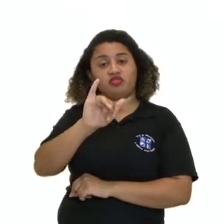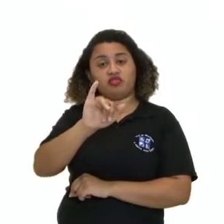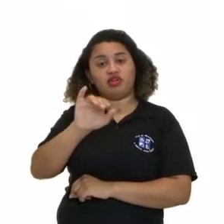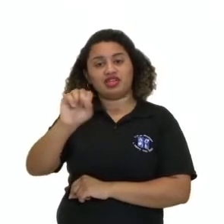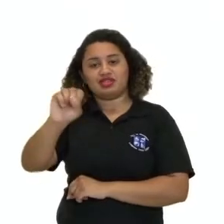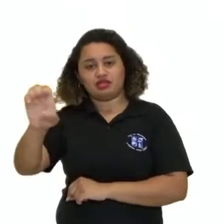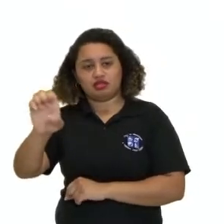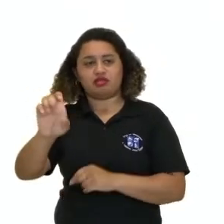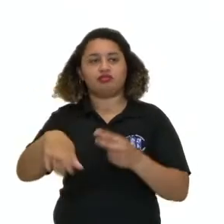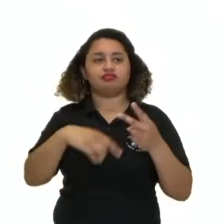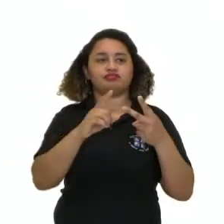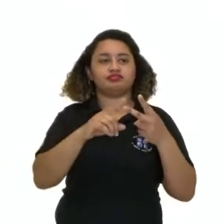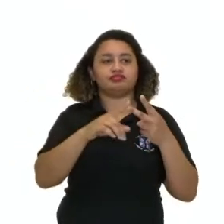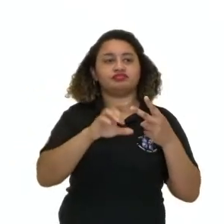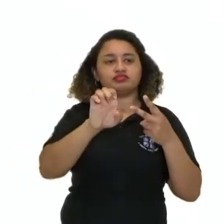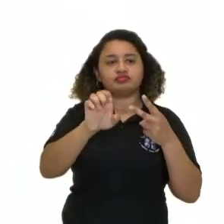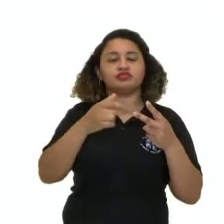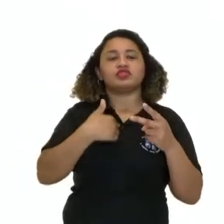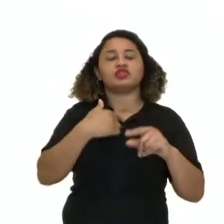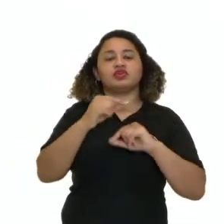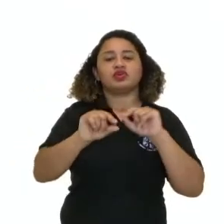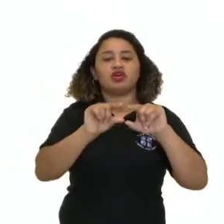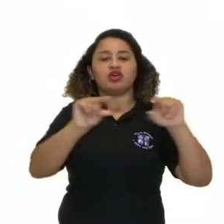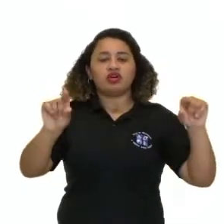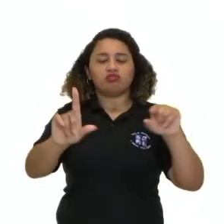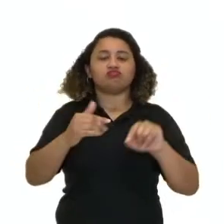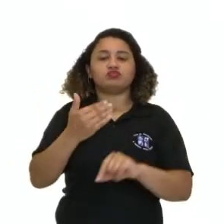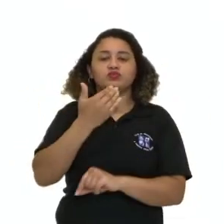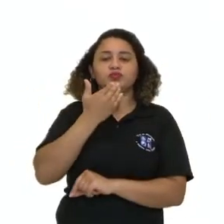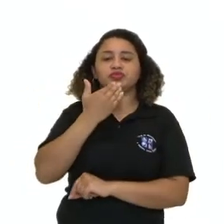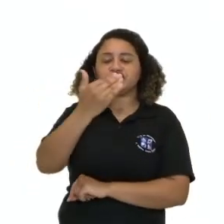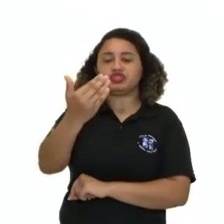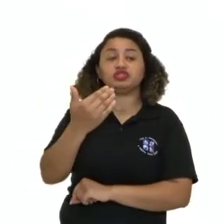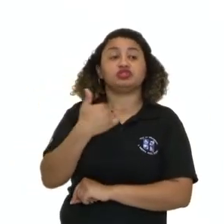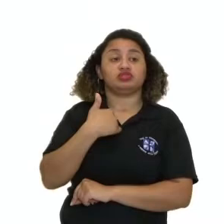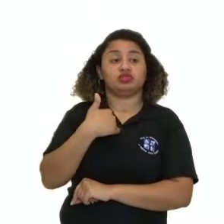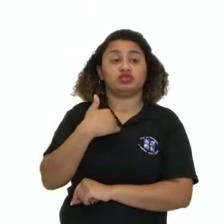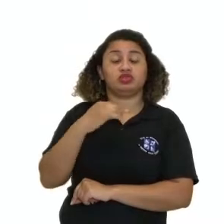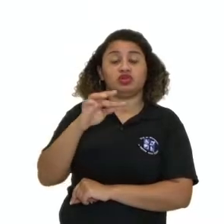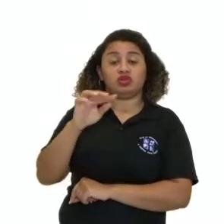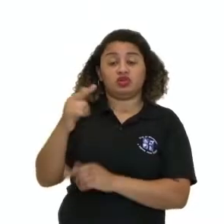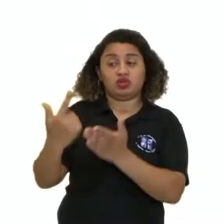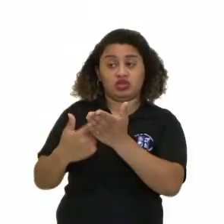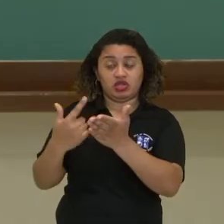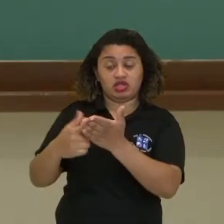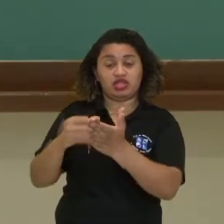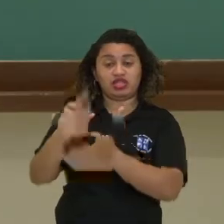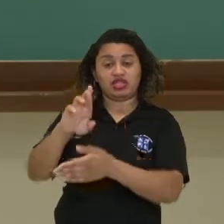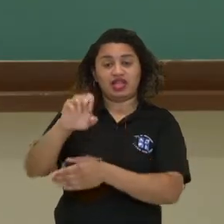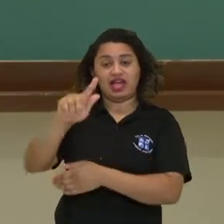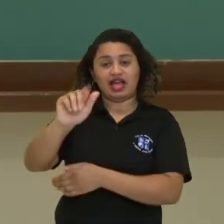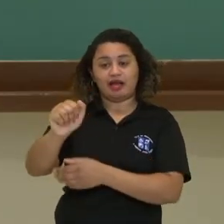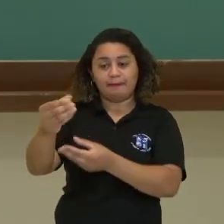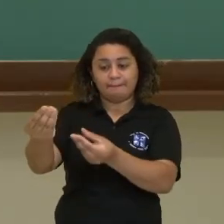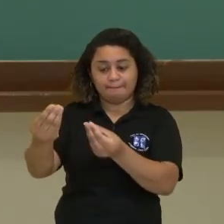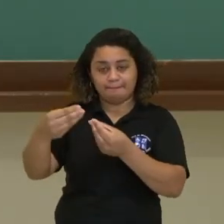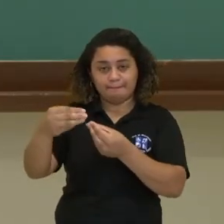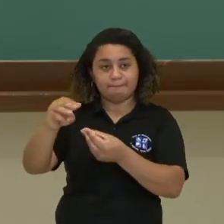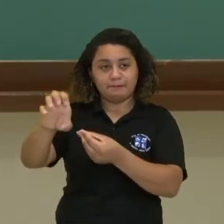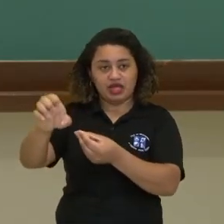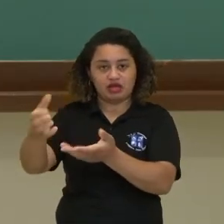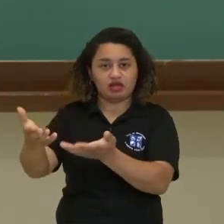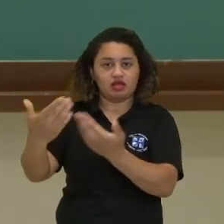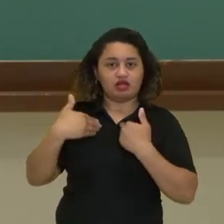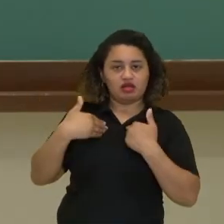imperativo afirmativo, quando for uma ordem, por exemplo, traga-me o livro. Eu não posso dizer me traga o livro, eu tenho que